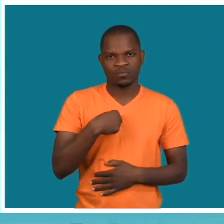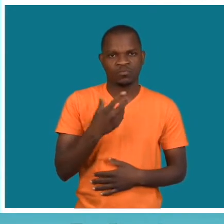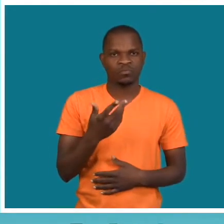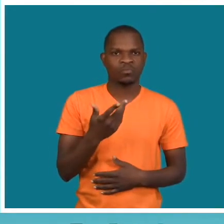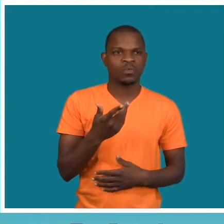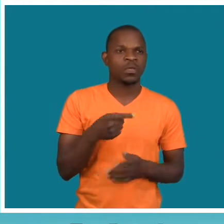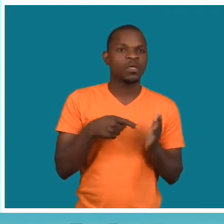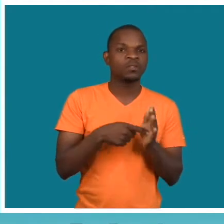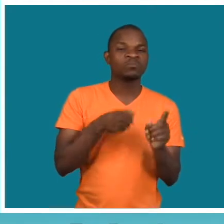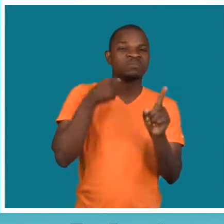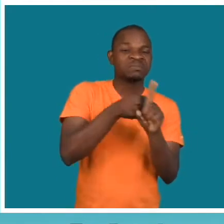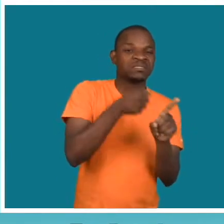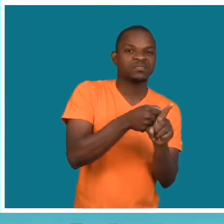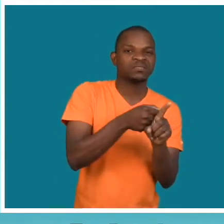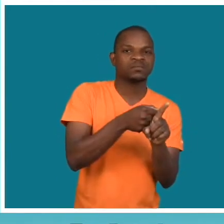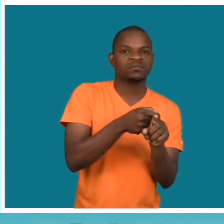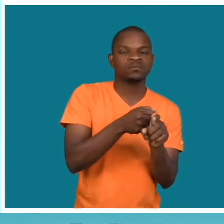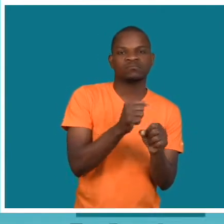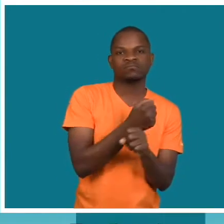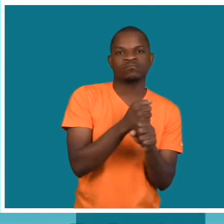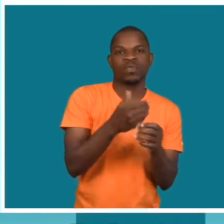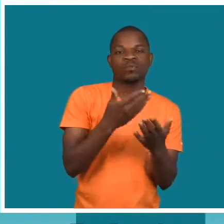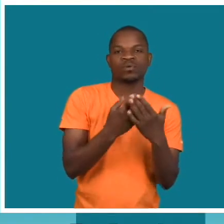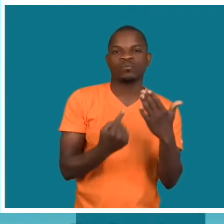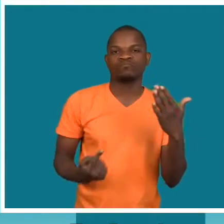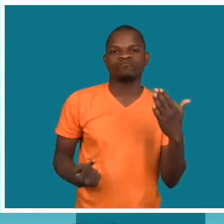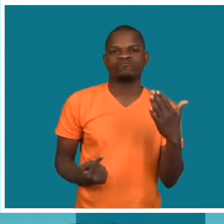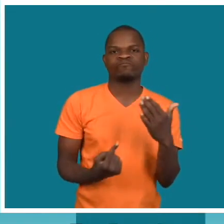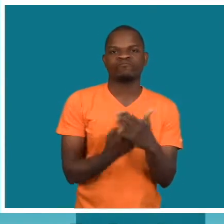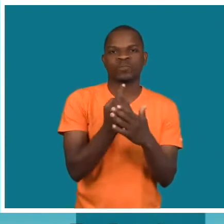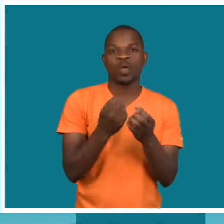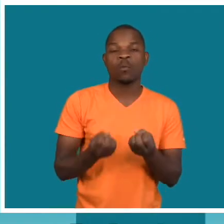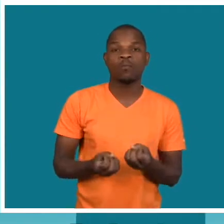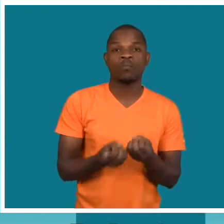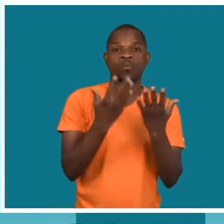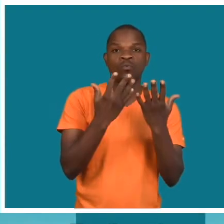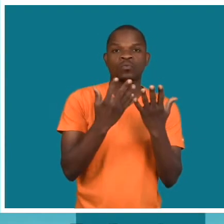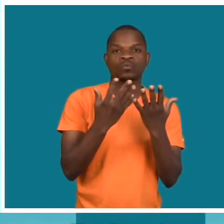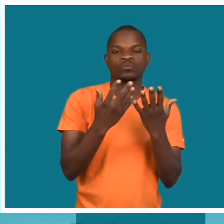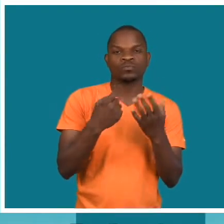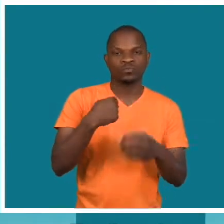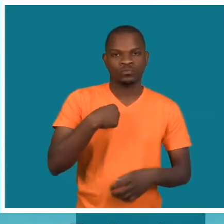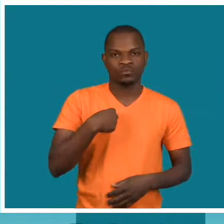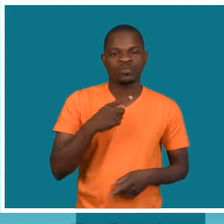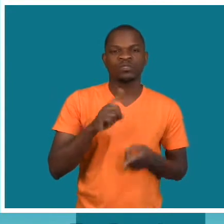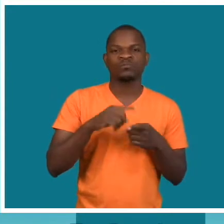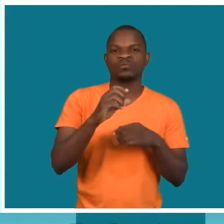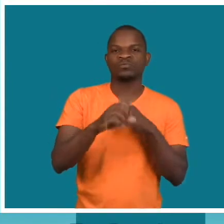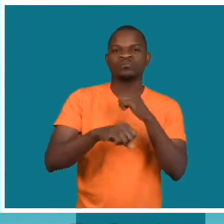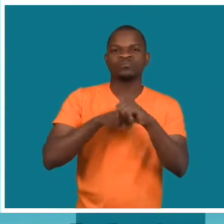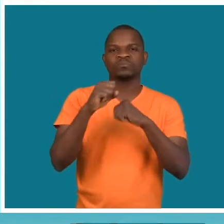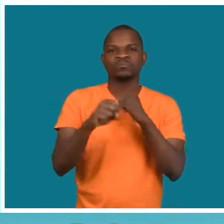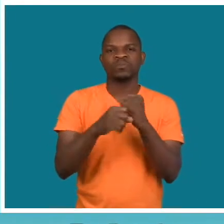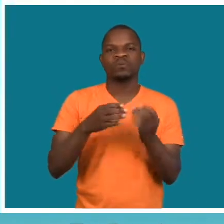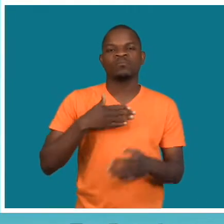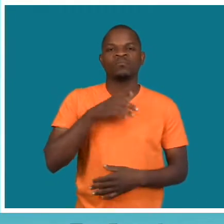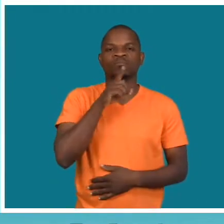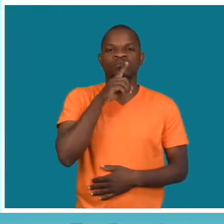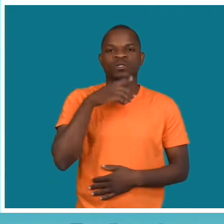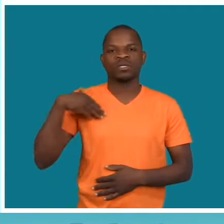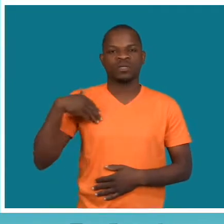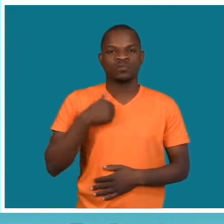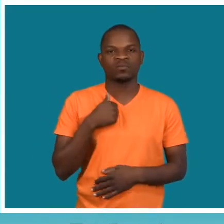E eu não tenho a quem pressionar, porque um acidente foi um ano, meu acidente, o ano seguinte, e meu